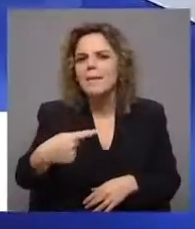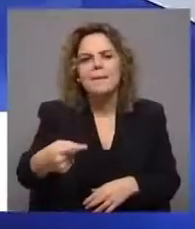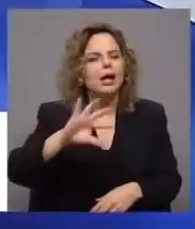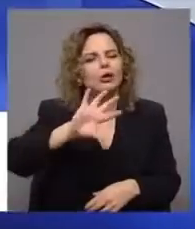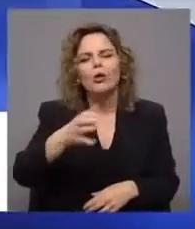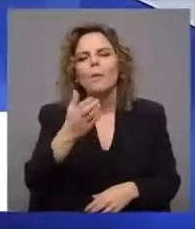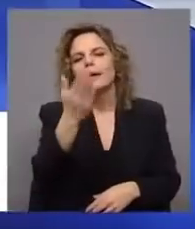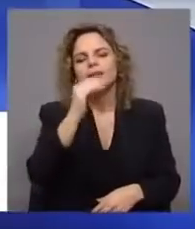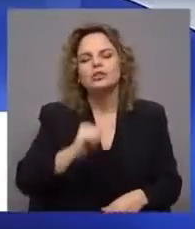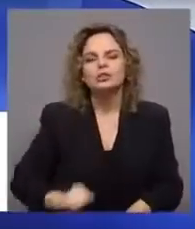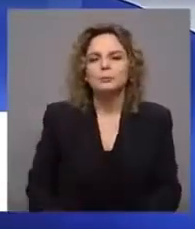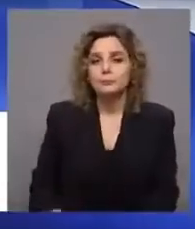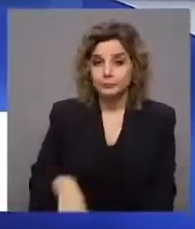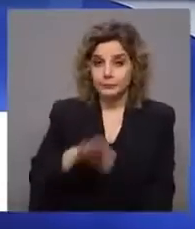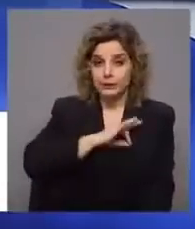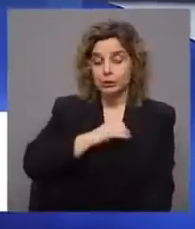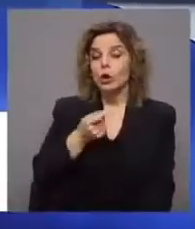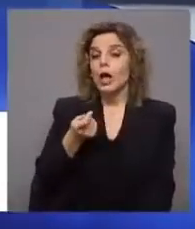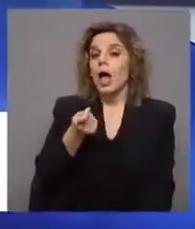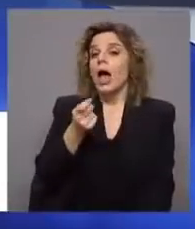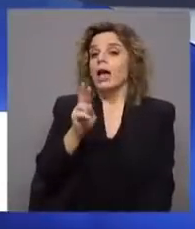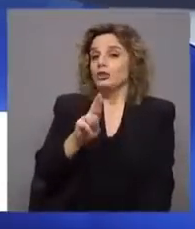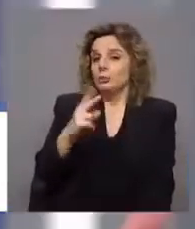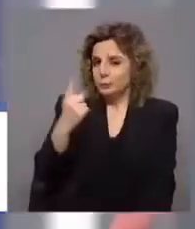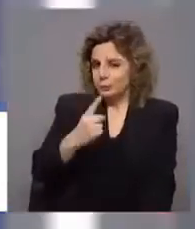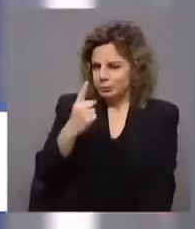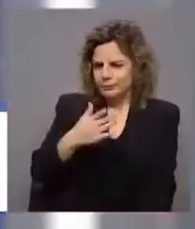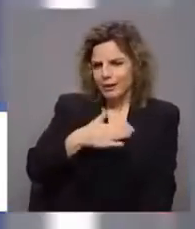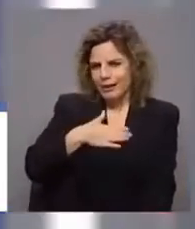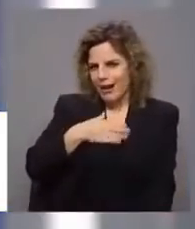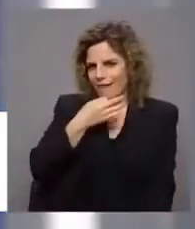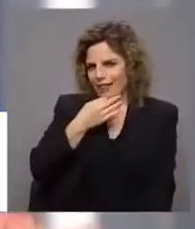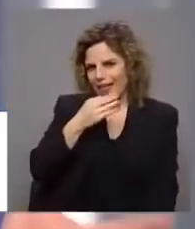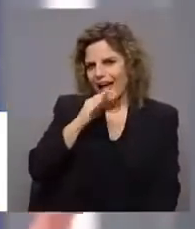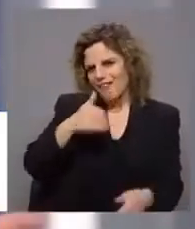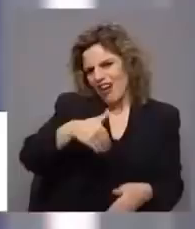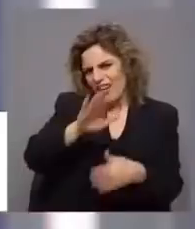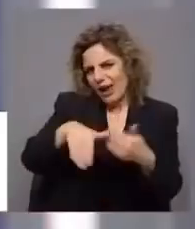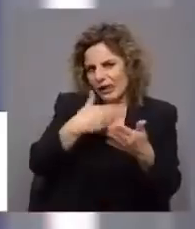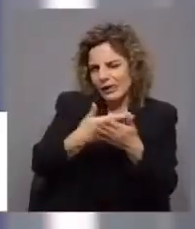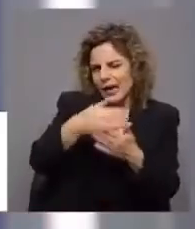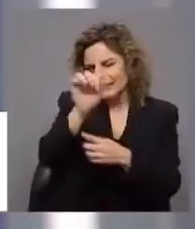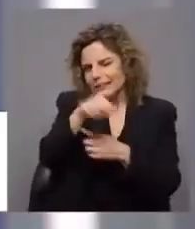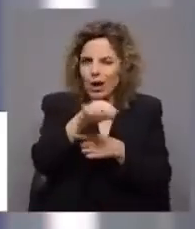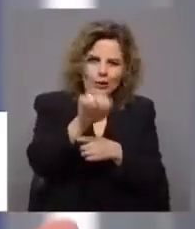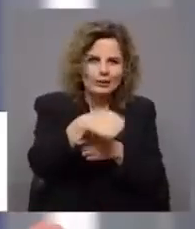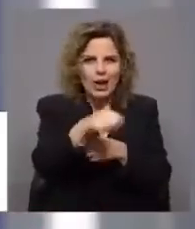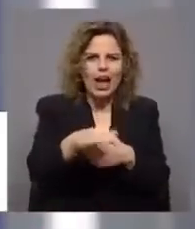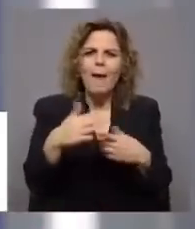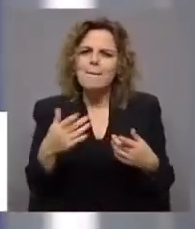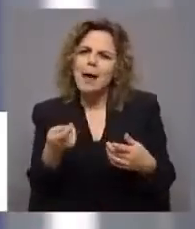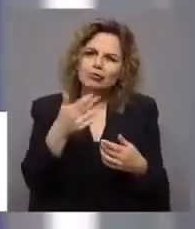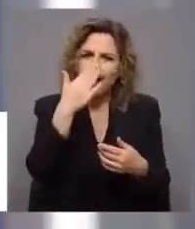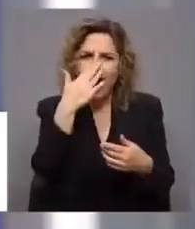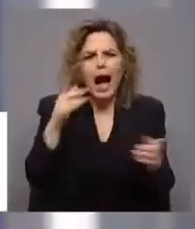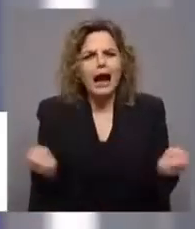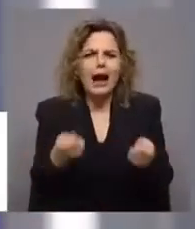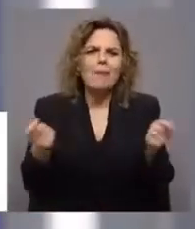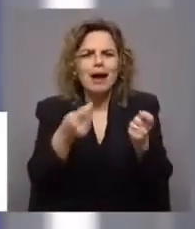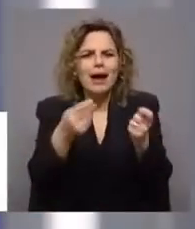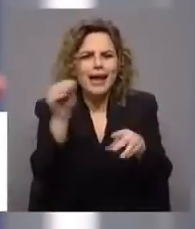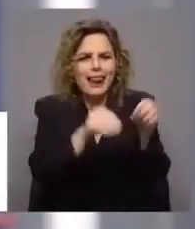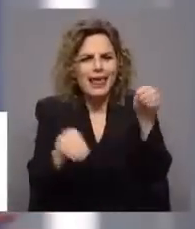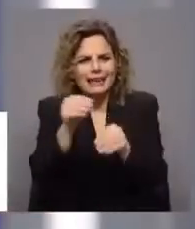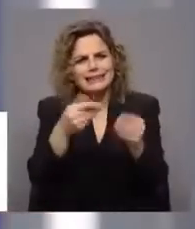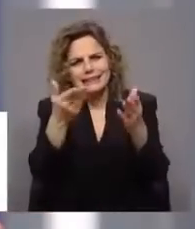senhor, ex-presidente, não quer falar sobre se vai candidatar-se ou não, mas parece estar um pouco em campanha eleitoral. A minha pergunta